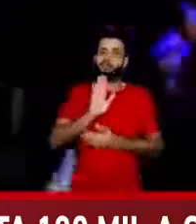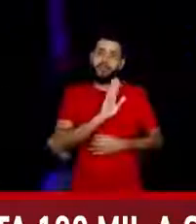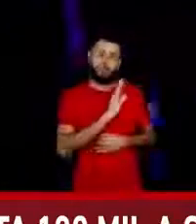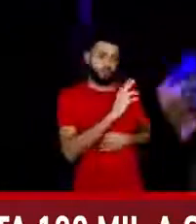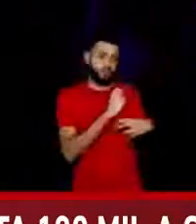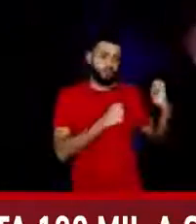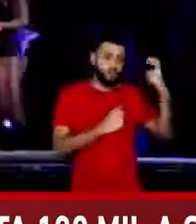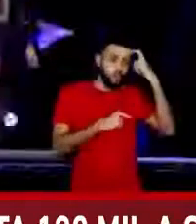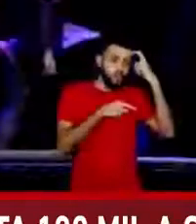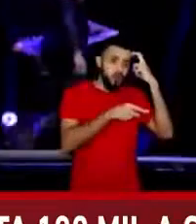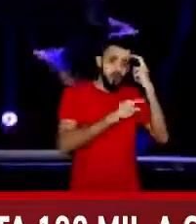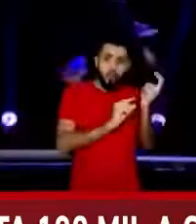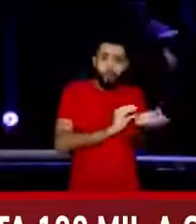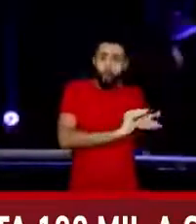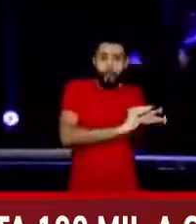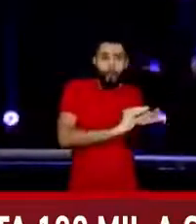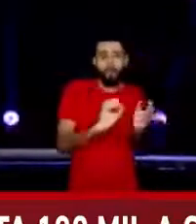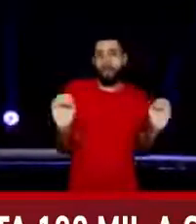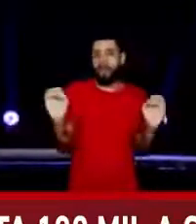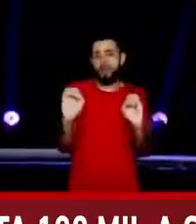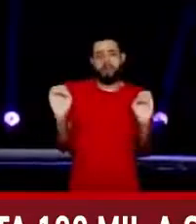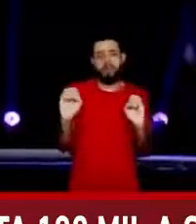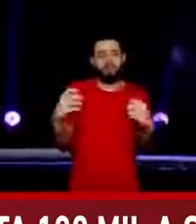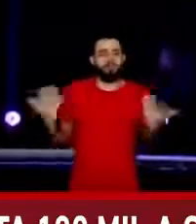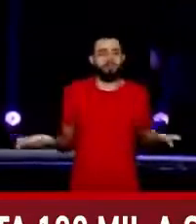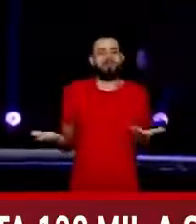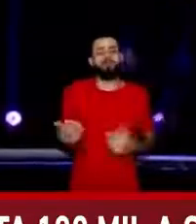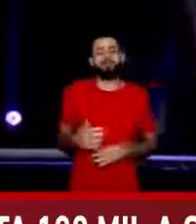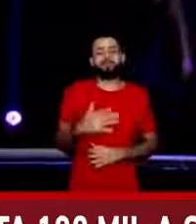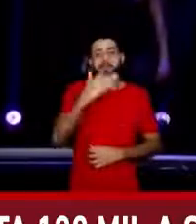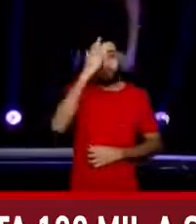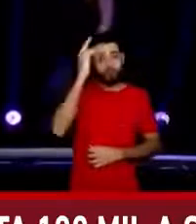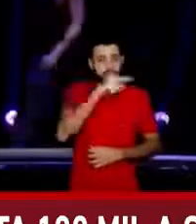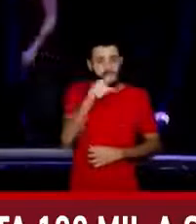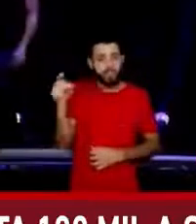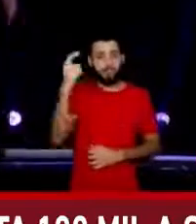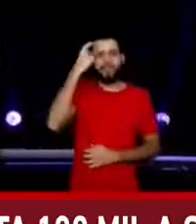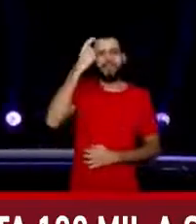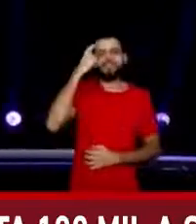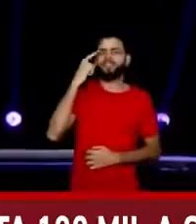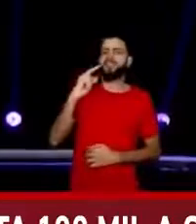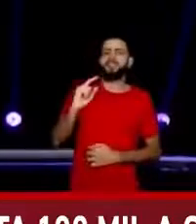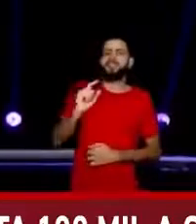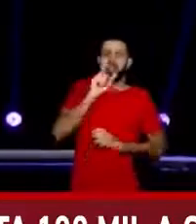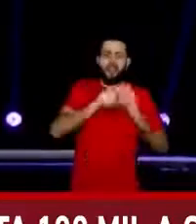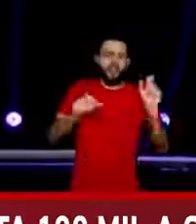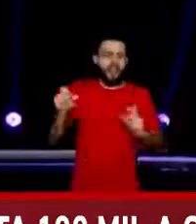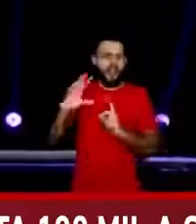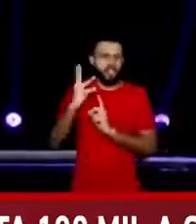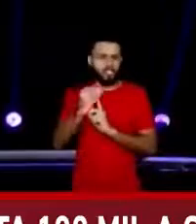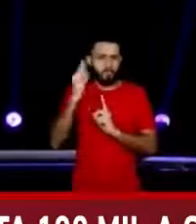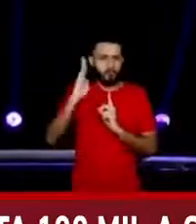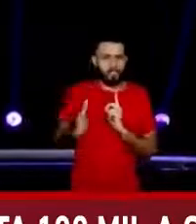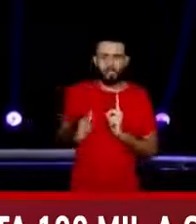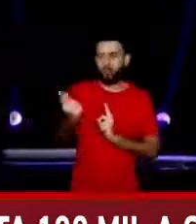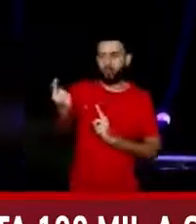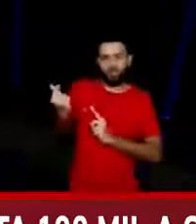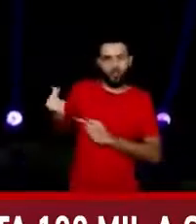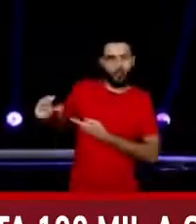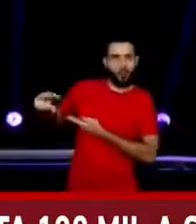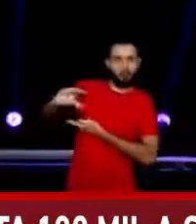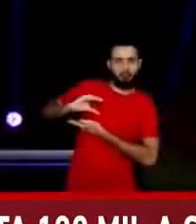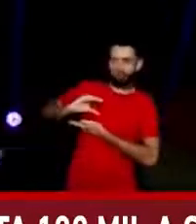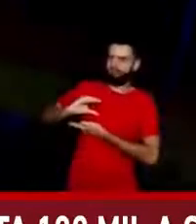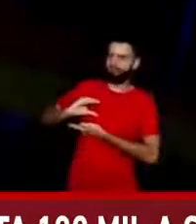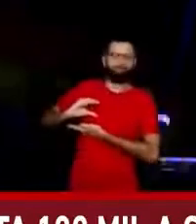Então, quem acha que os artistas brasileiros recebem dinheiro? Eu nunca trabalhei nem